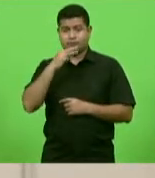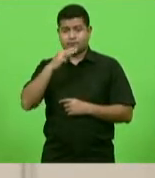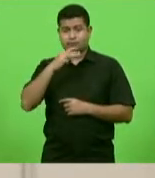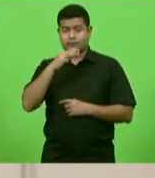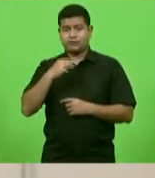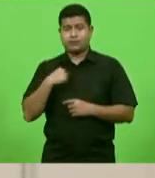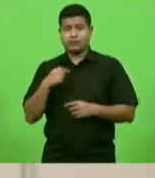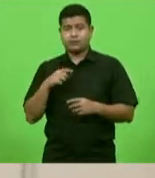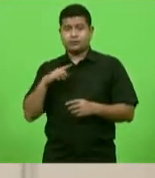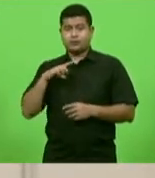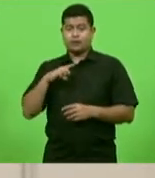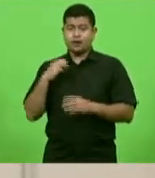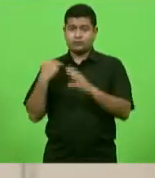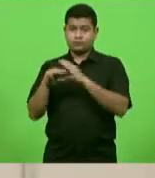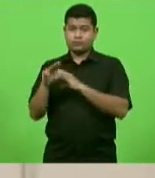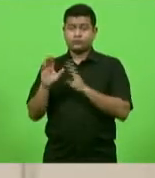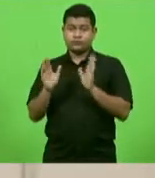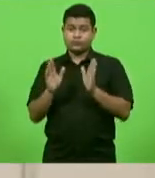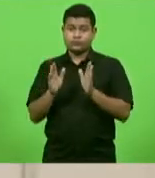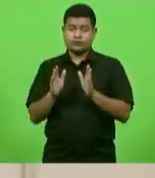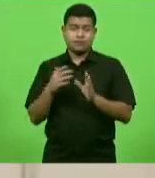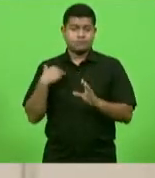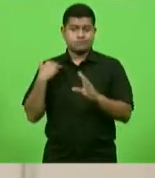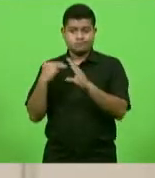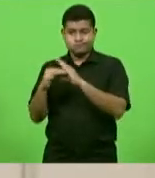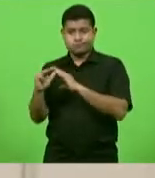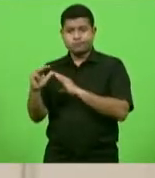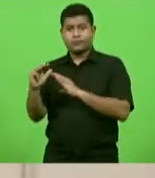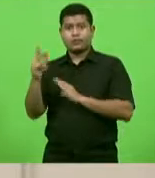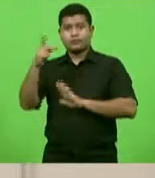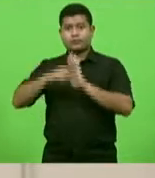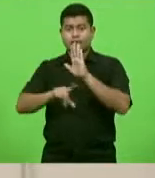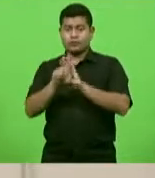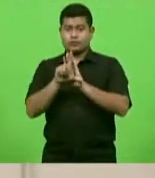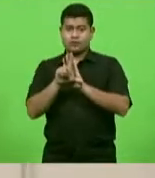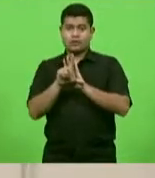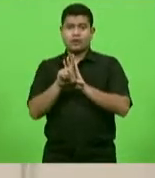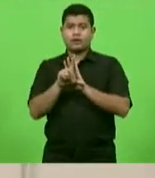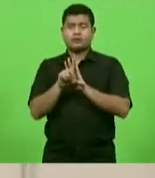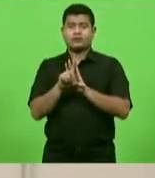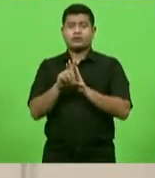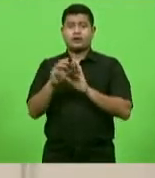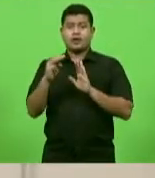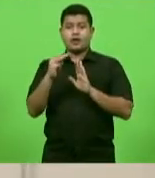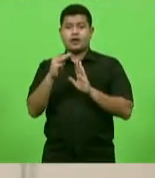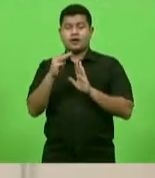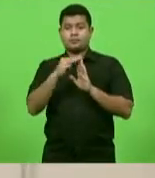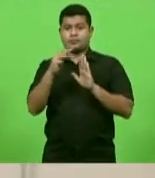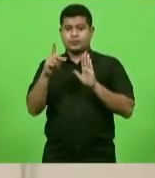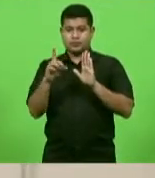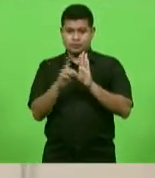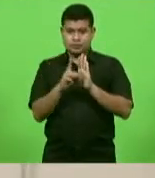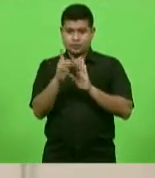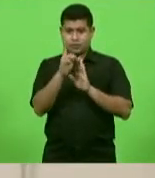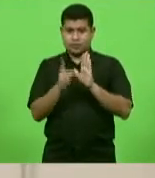houve encaminhamento, né, como já dito, houve o encaminhamento do projeto de lei pela mensagem